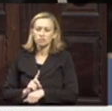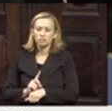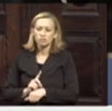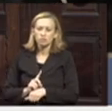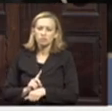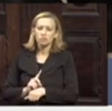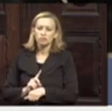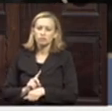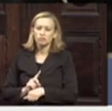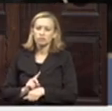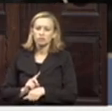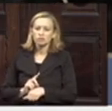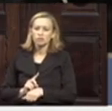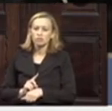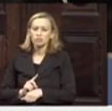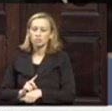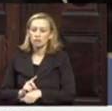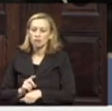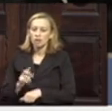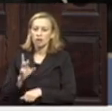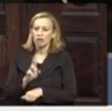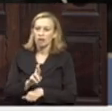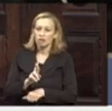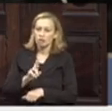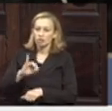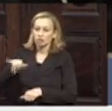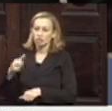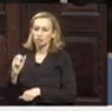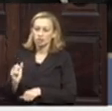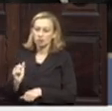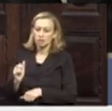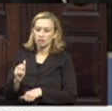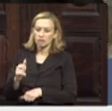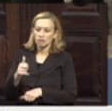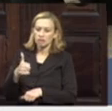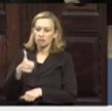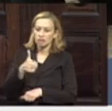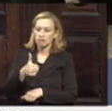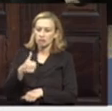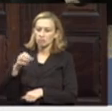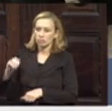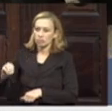a primeira utilização de